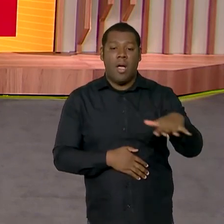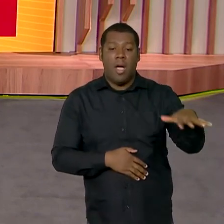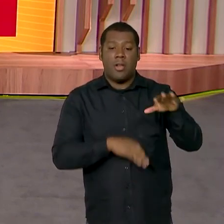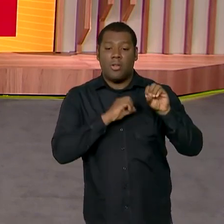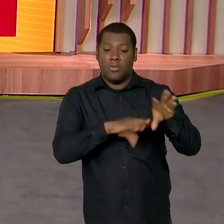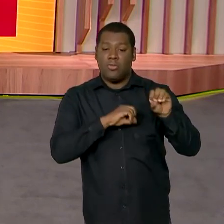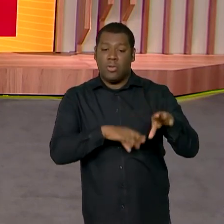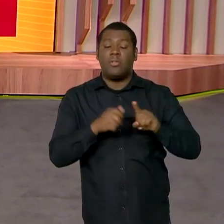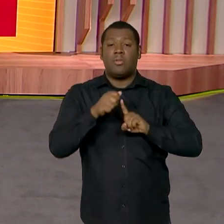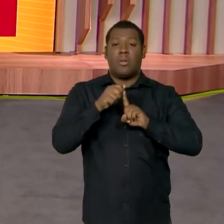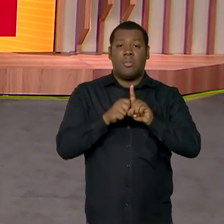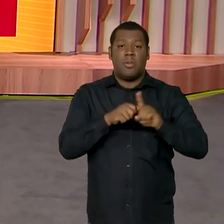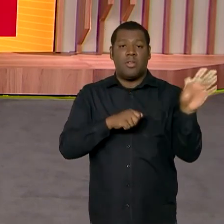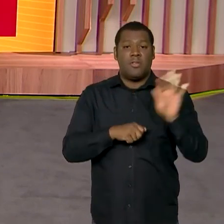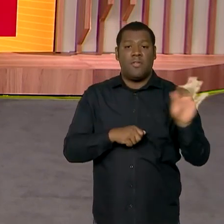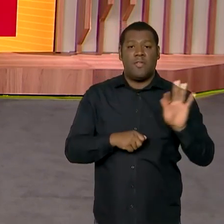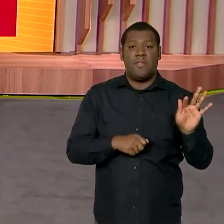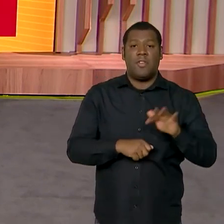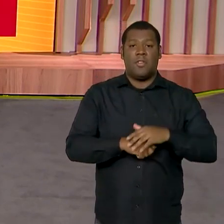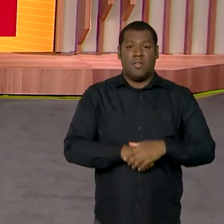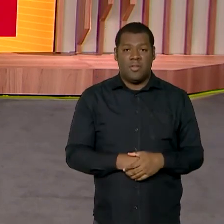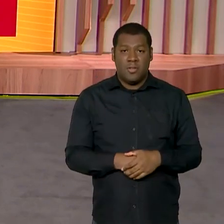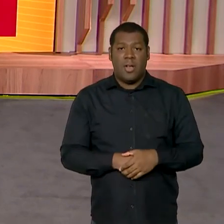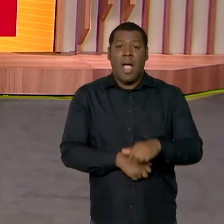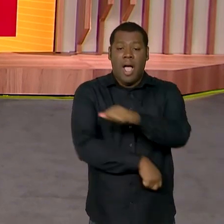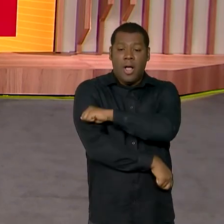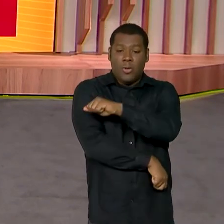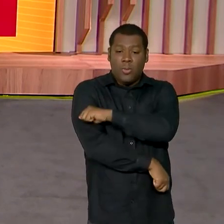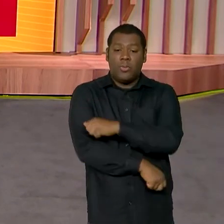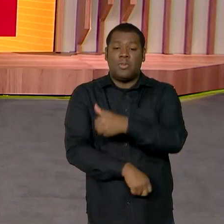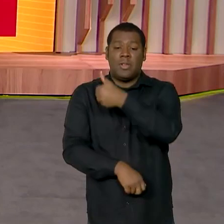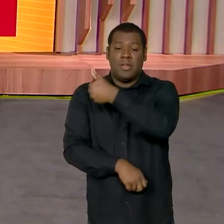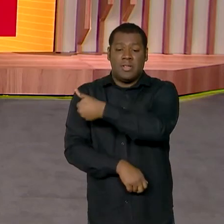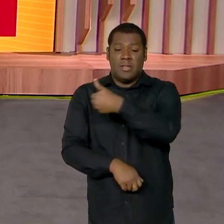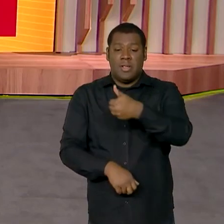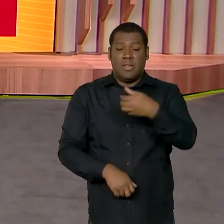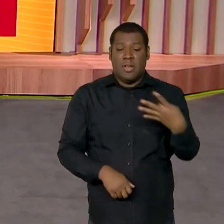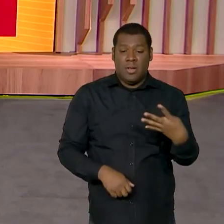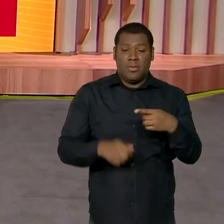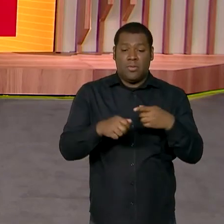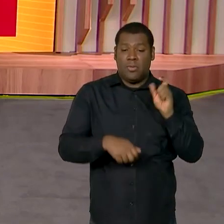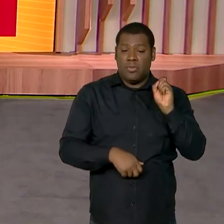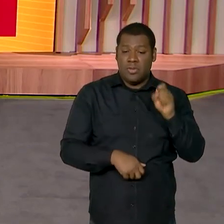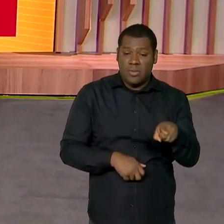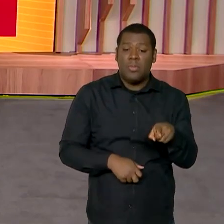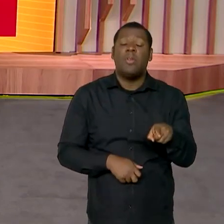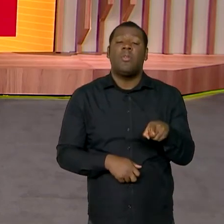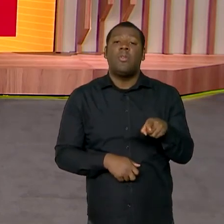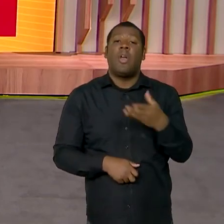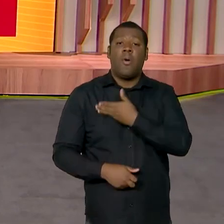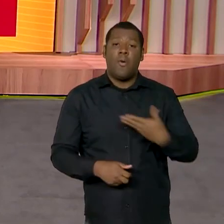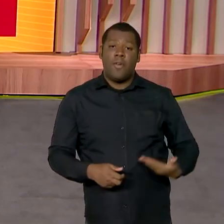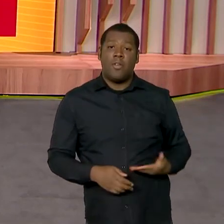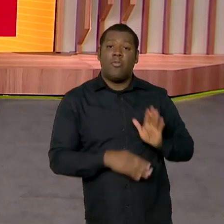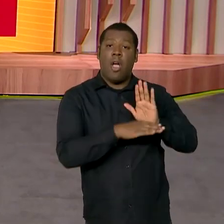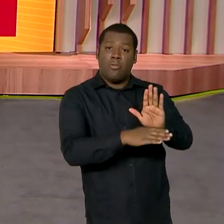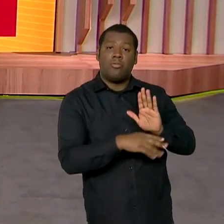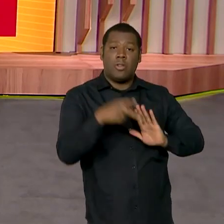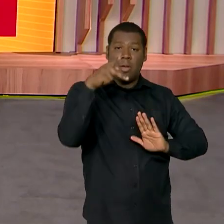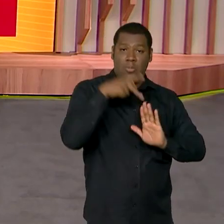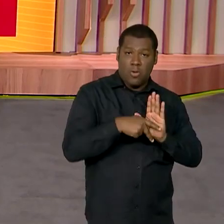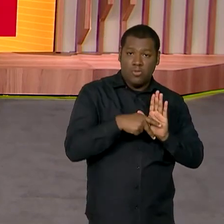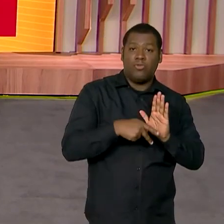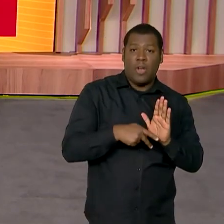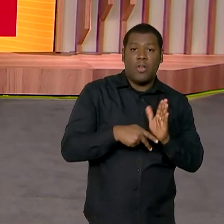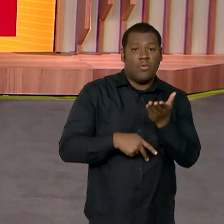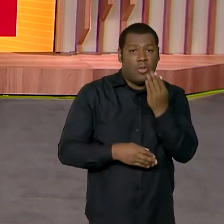fevereiro, 114 mil estudantes foram atendidos pelo programa de alimentação escolar. E na área de